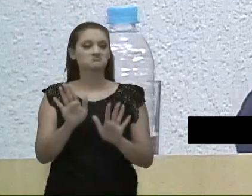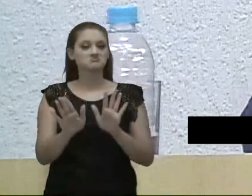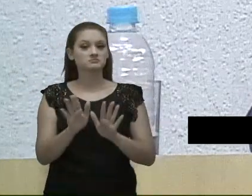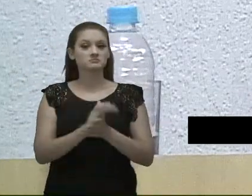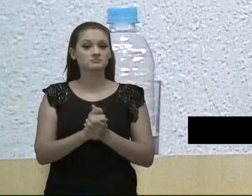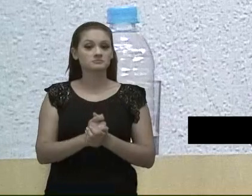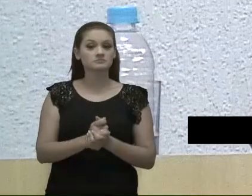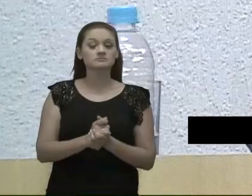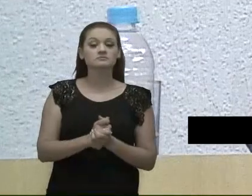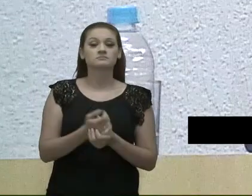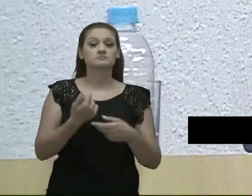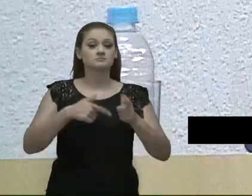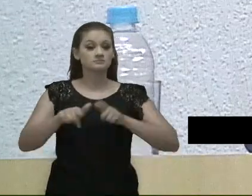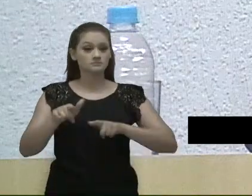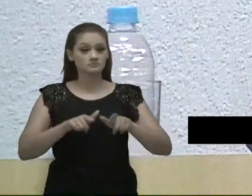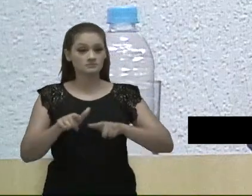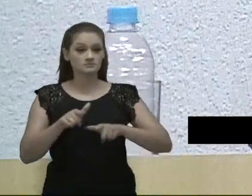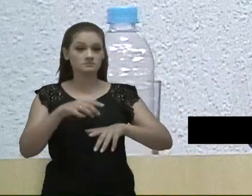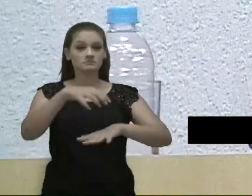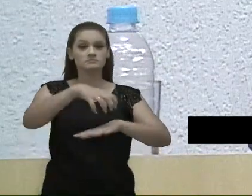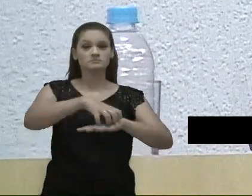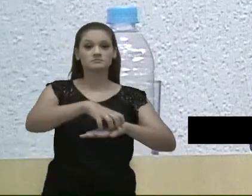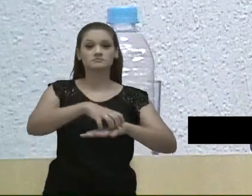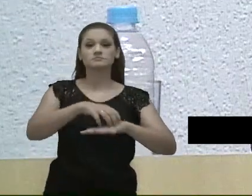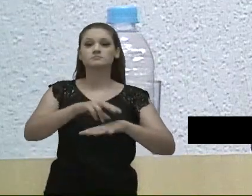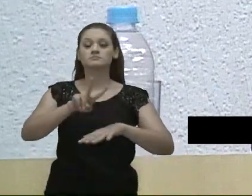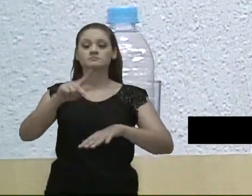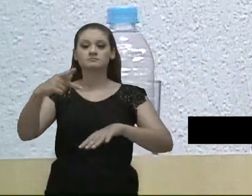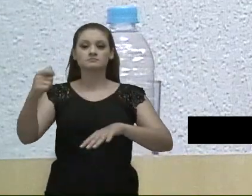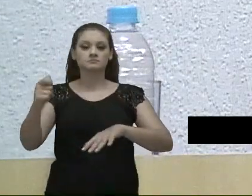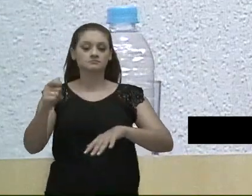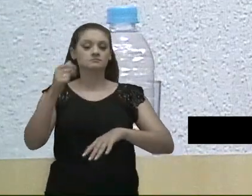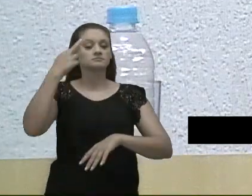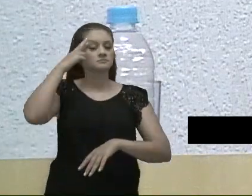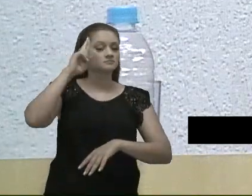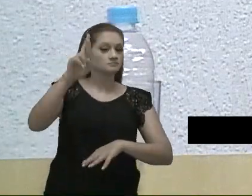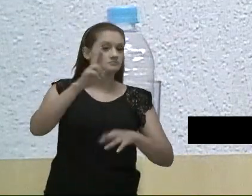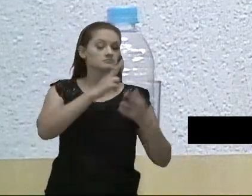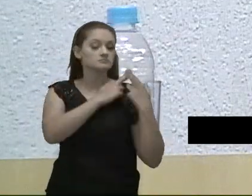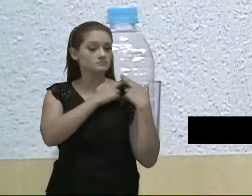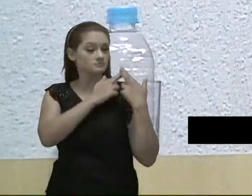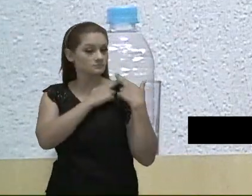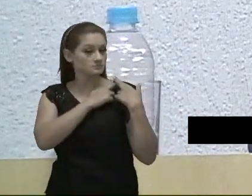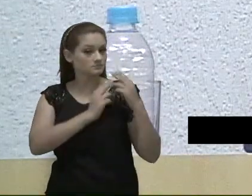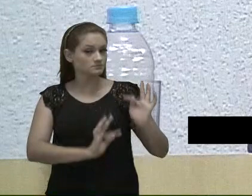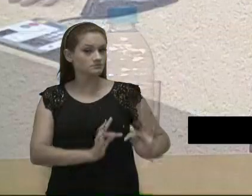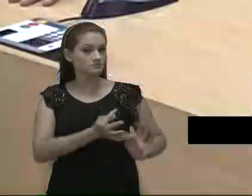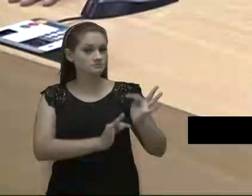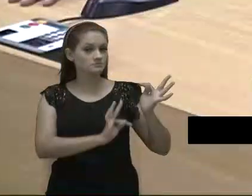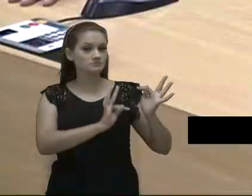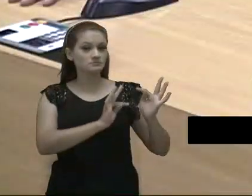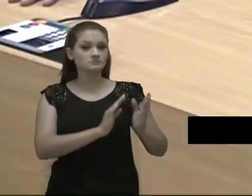em algumas unidades das UPA que o senhor faz parte, o senhor faz essa, o senhor é responsável técnico?